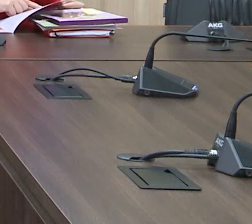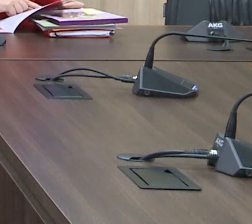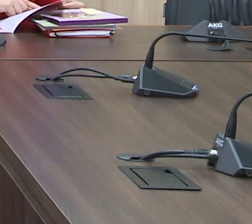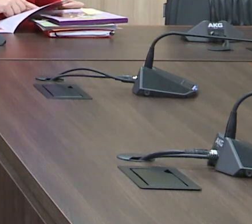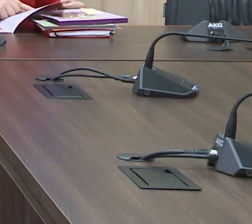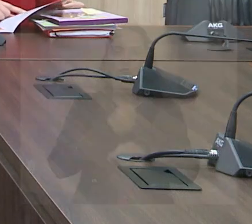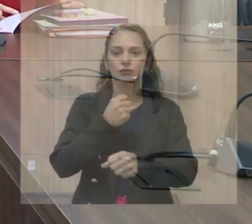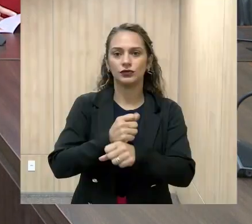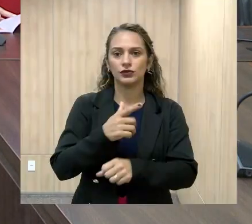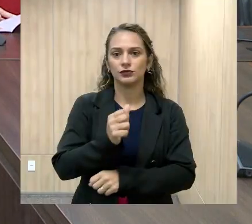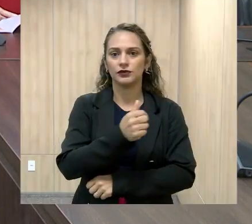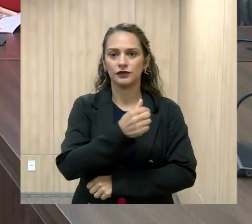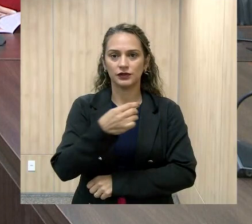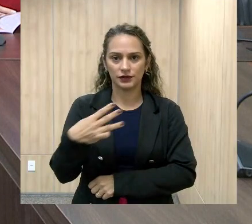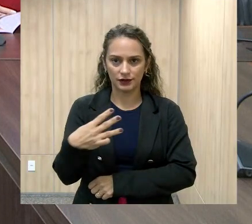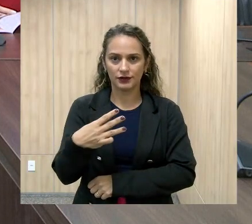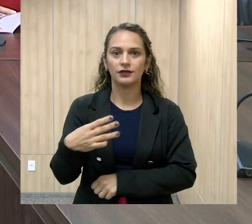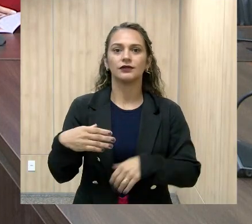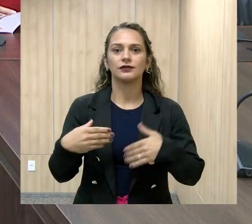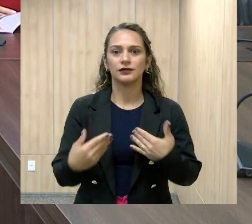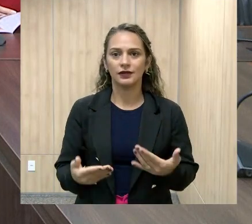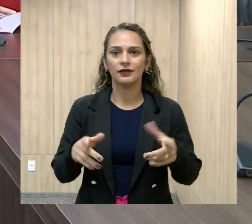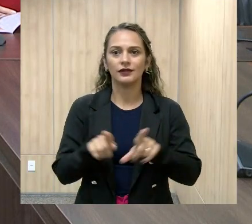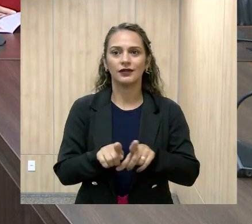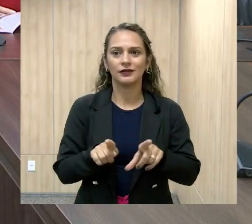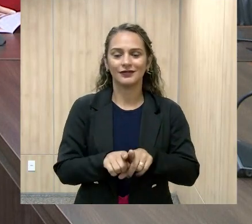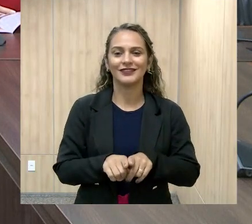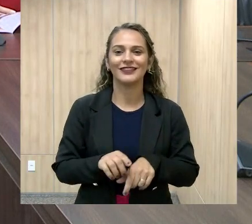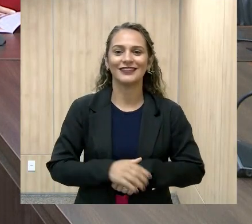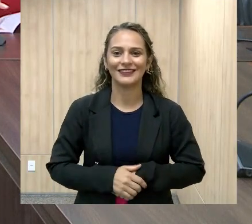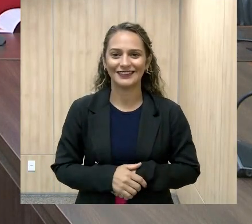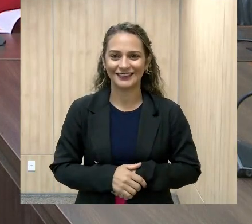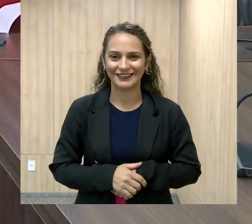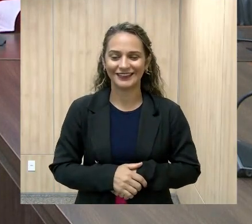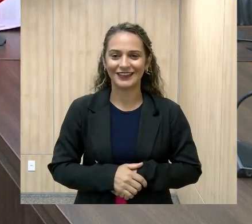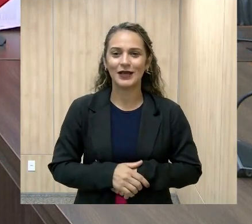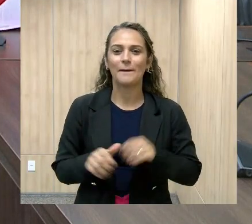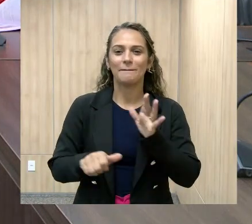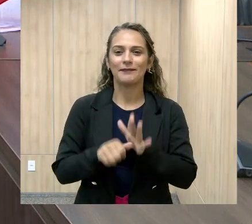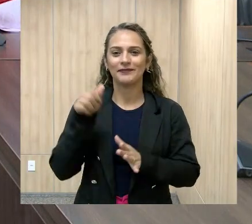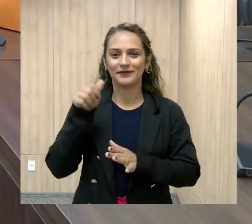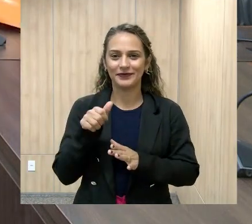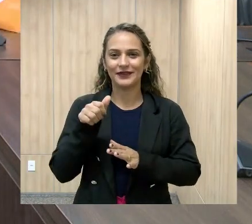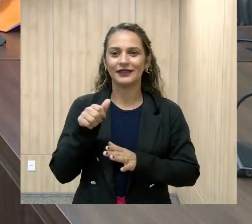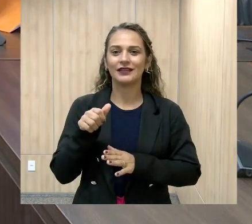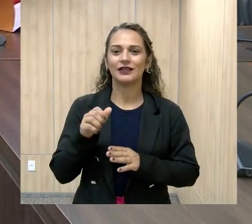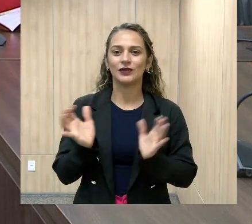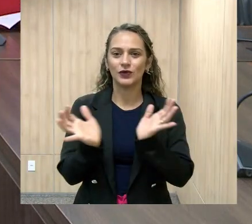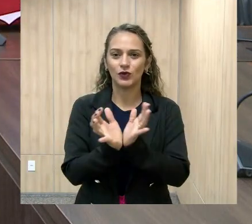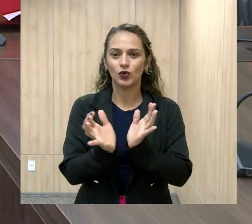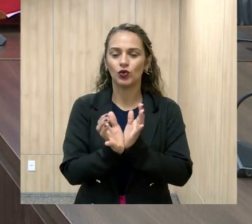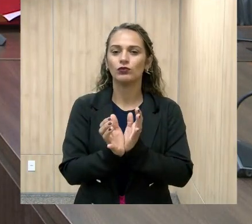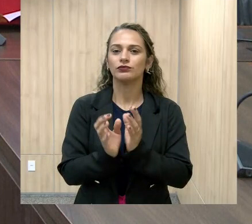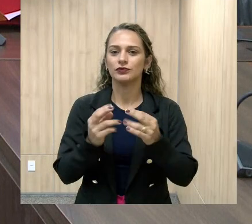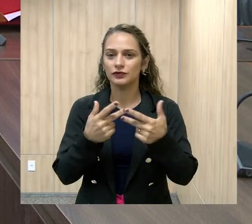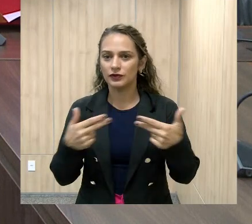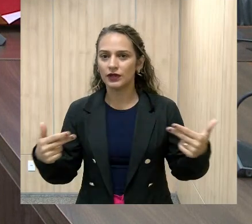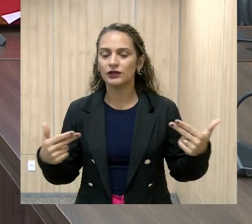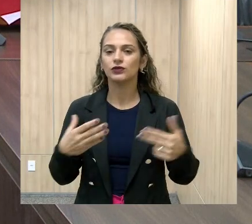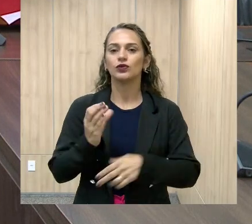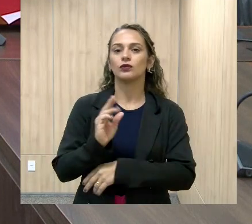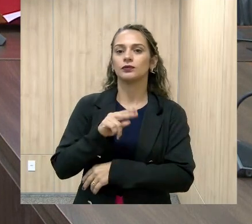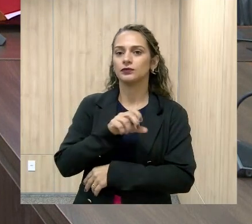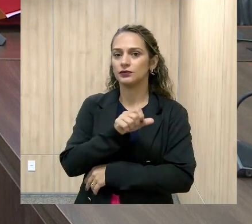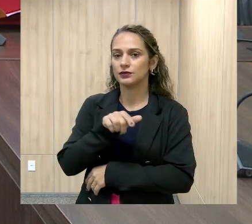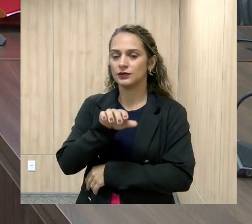mês de agosto do ano de 2023 às 8:43 no plenário da primeira plenário um das comissões